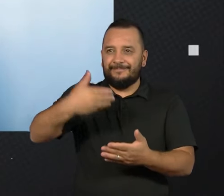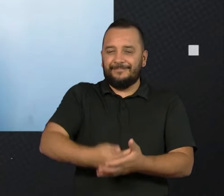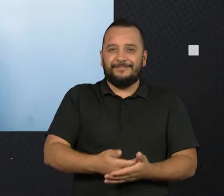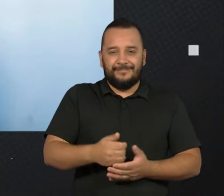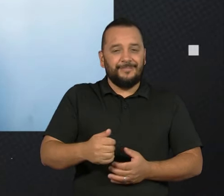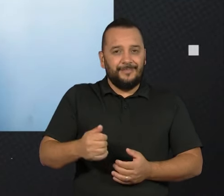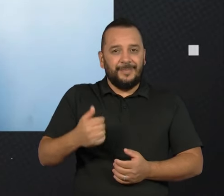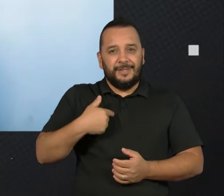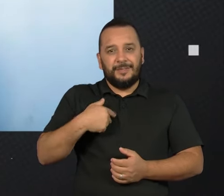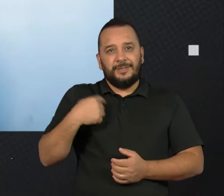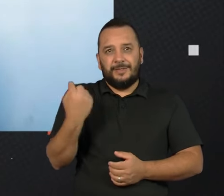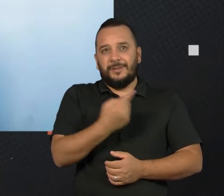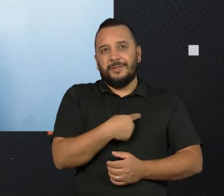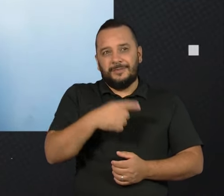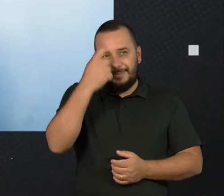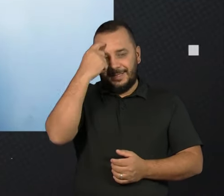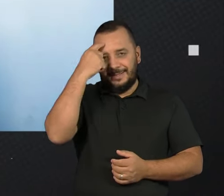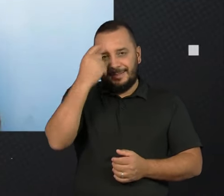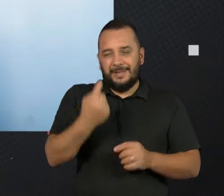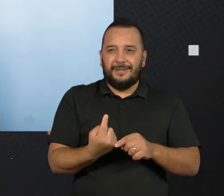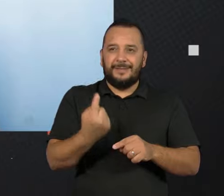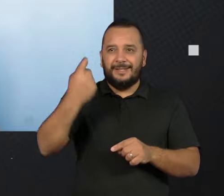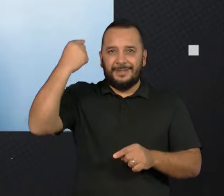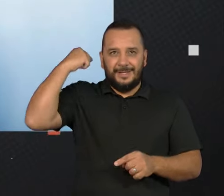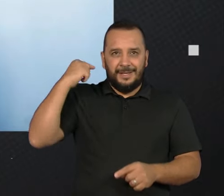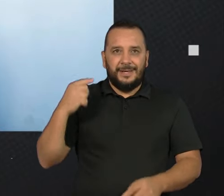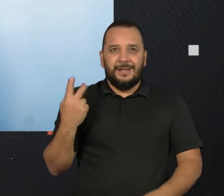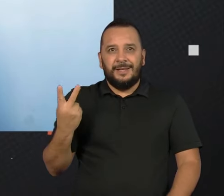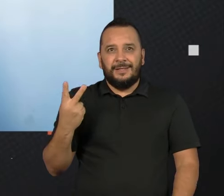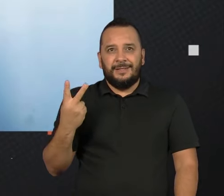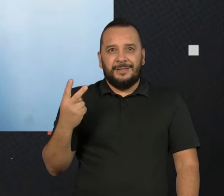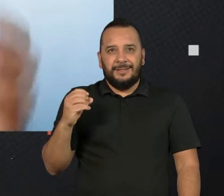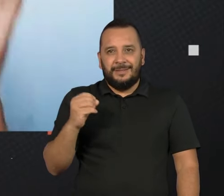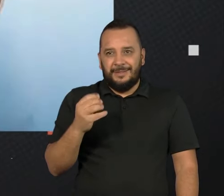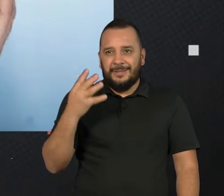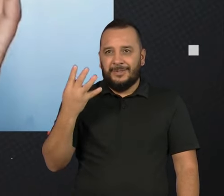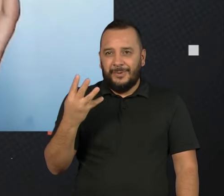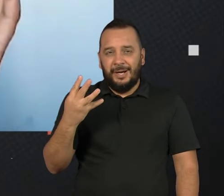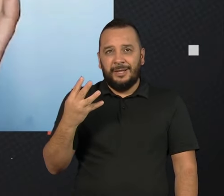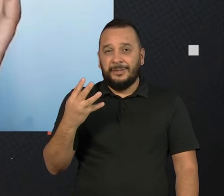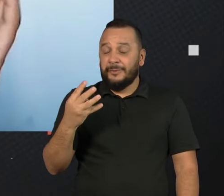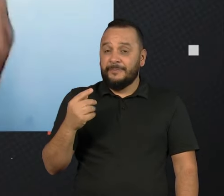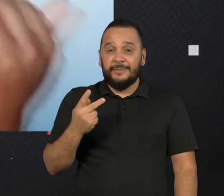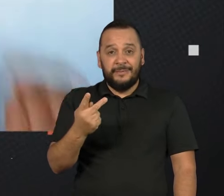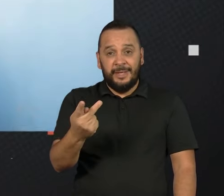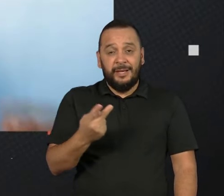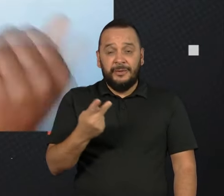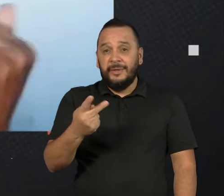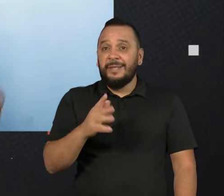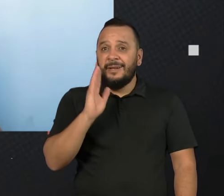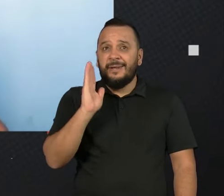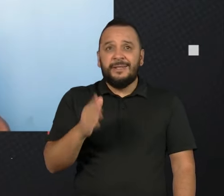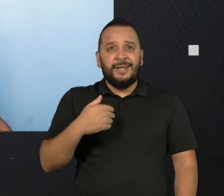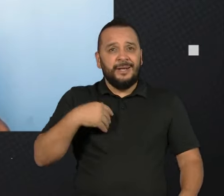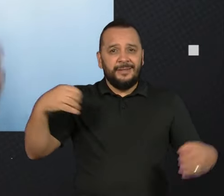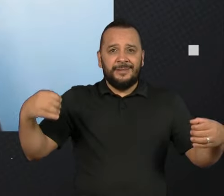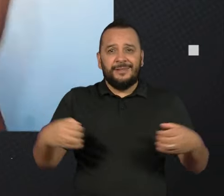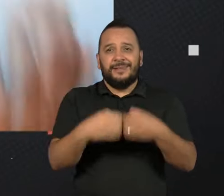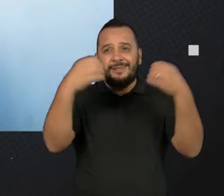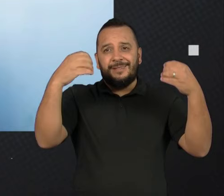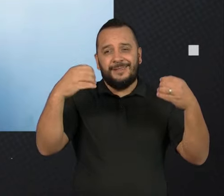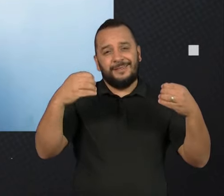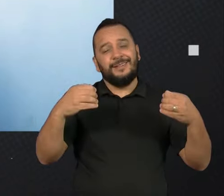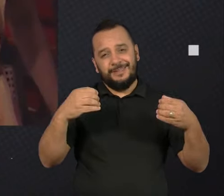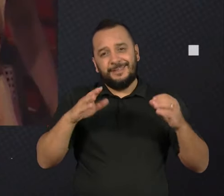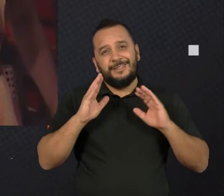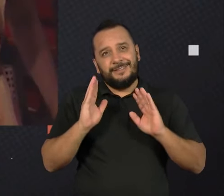uma retrospectiva, né? Em 2004, nós brindando devido à novela Escravizaura, a primeira